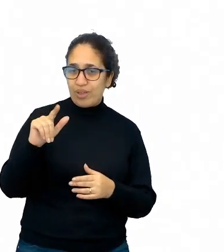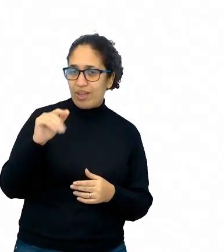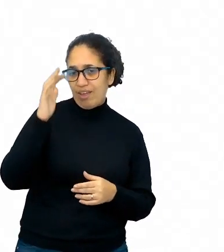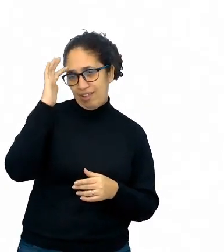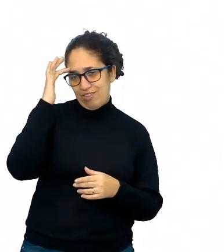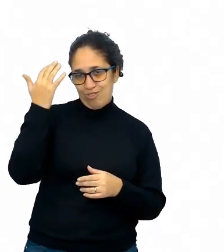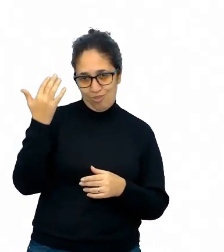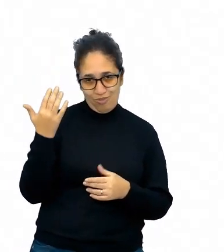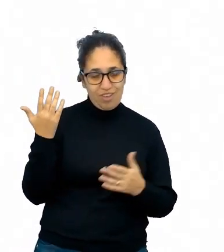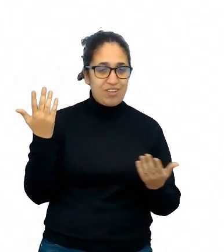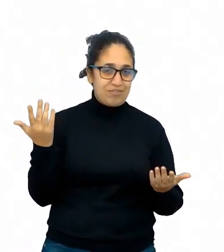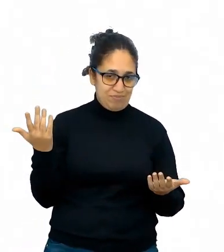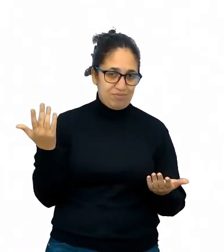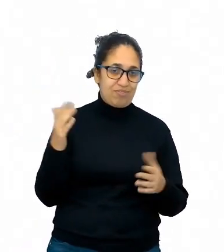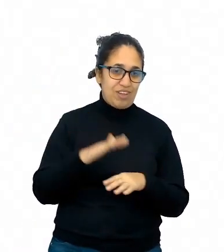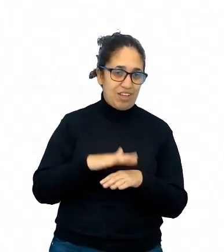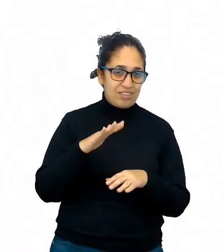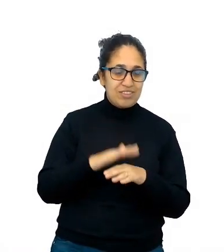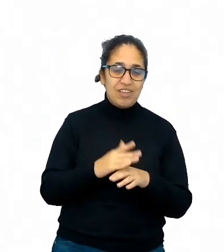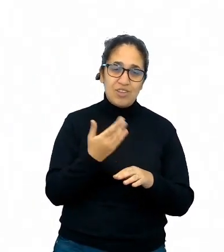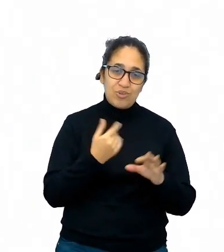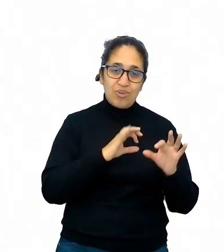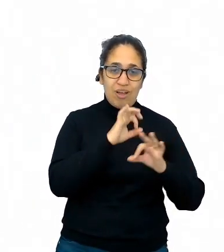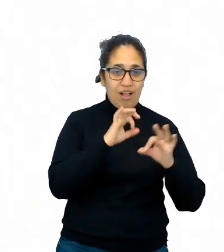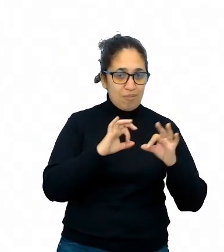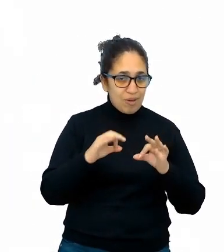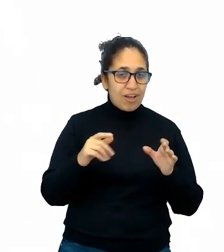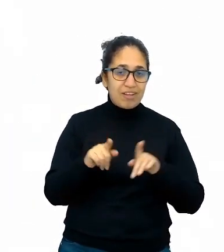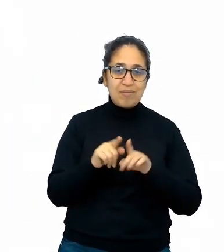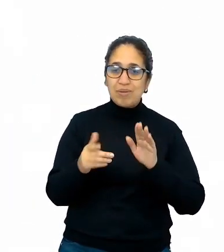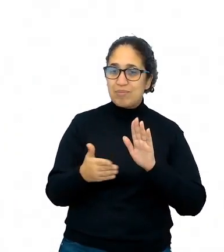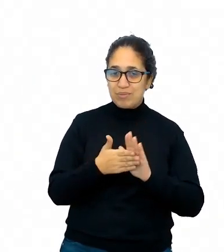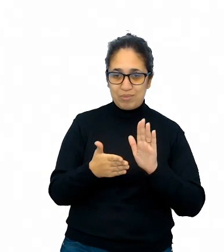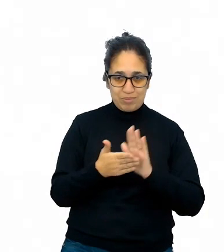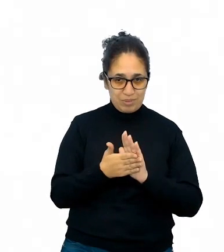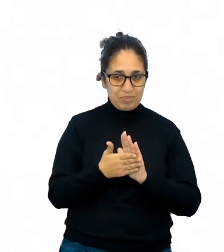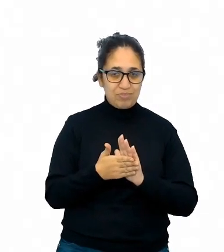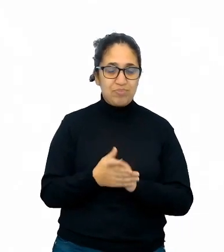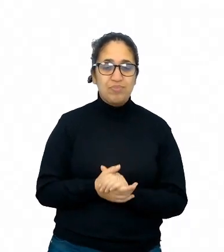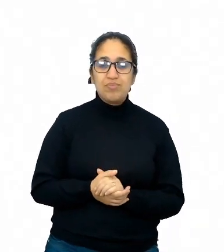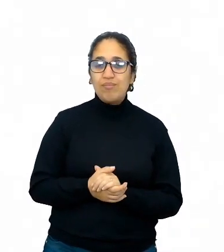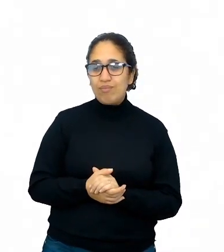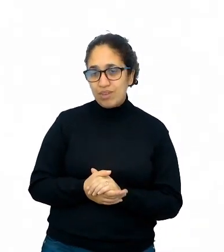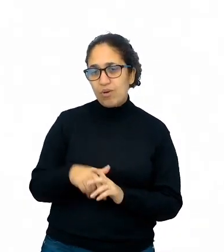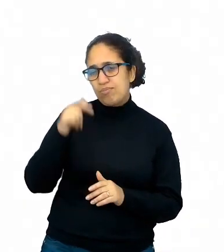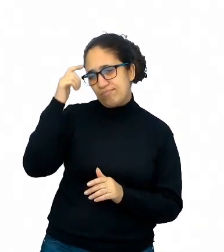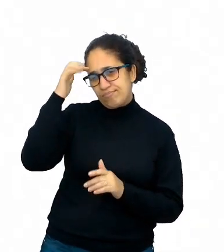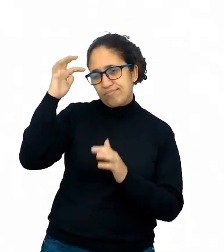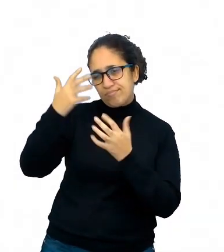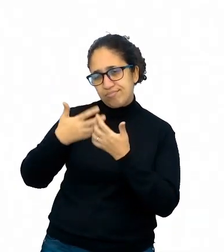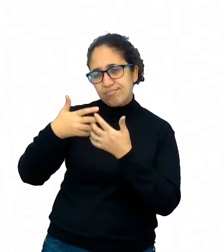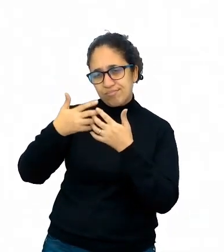solucionar, né, o resolver, o elaborar e o propor, que são processos cognitivos